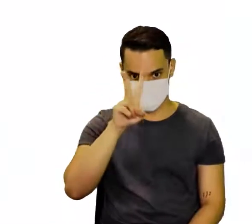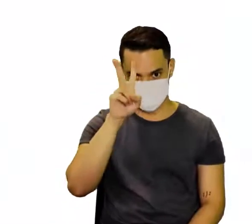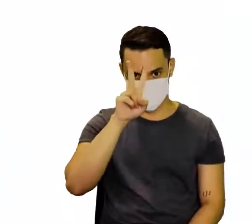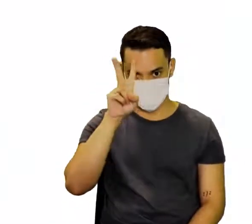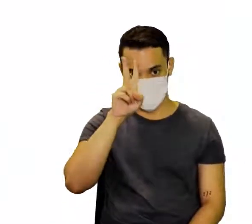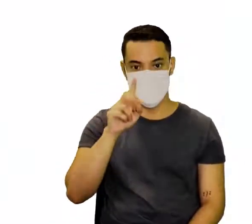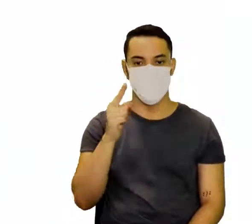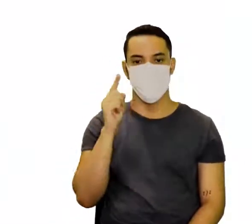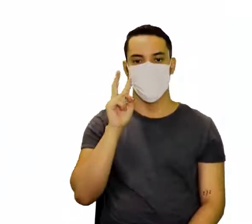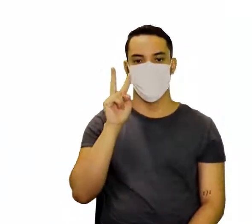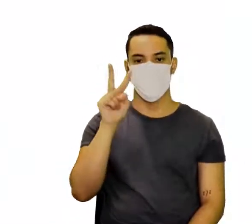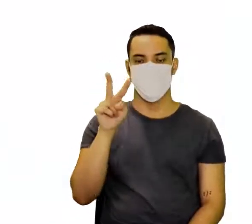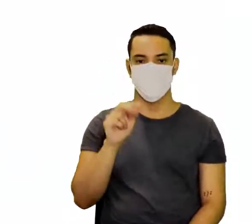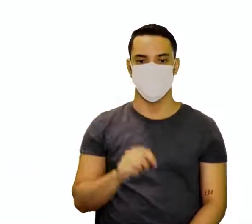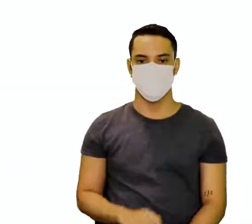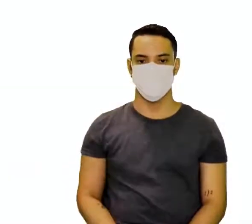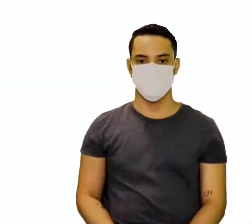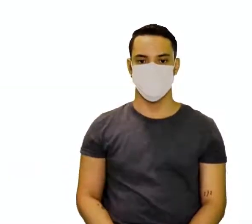observar aqui, ó.